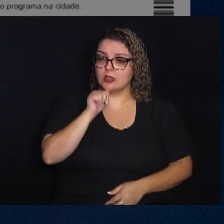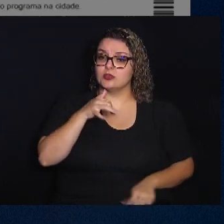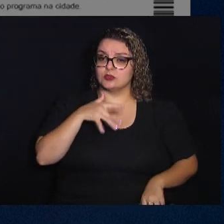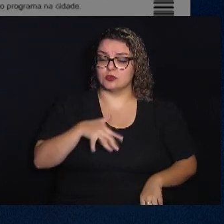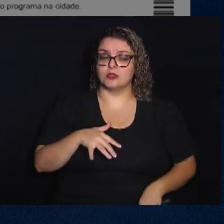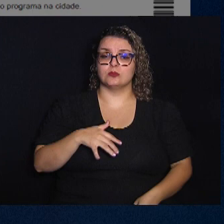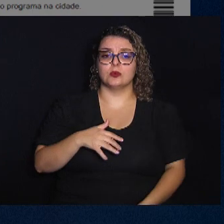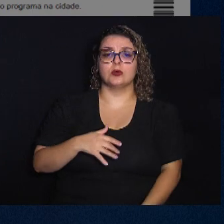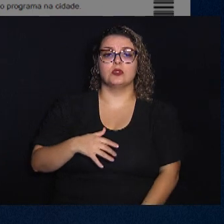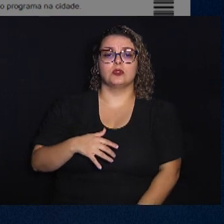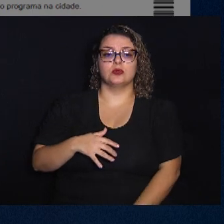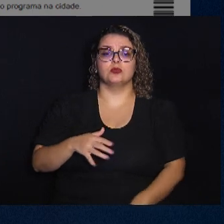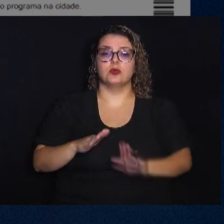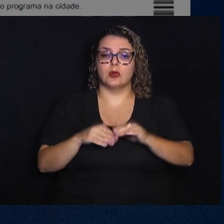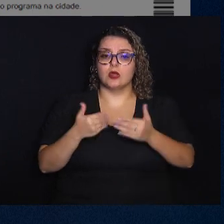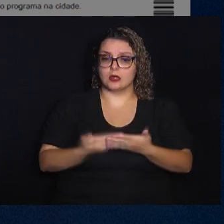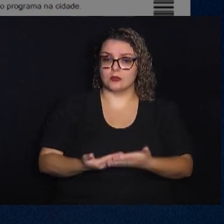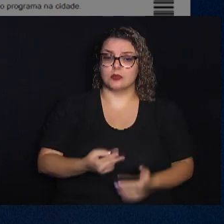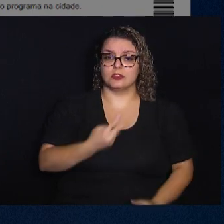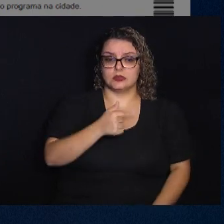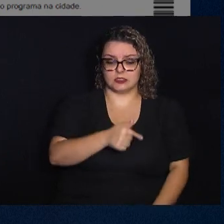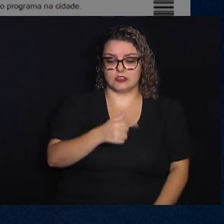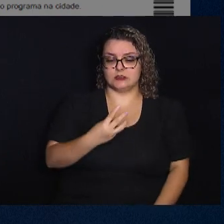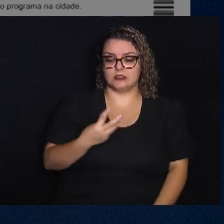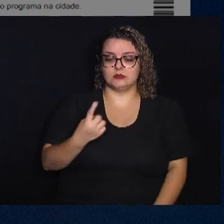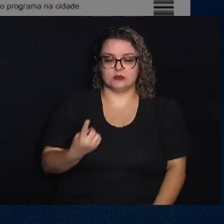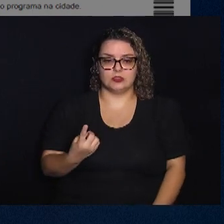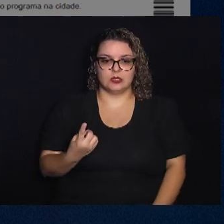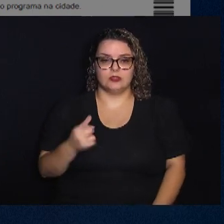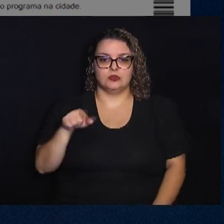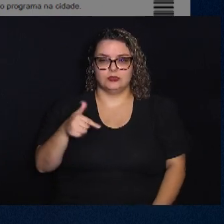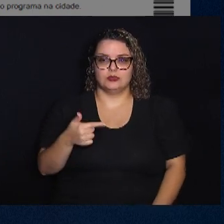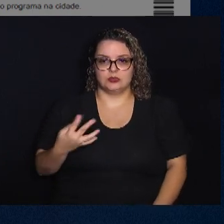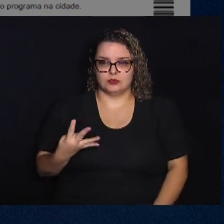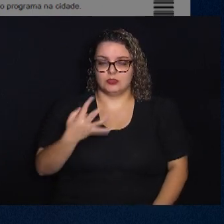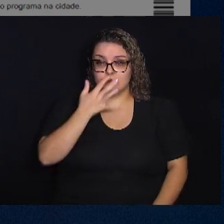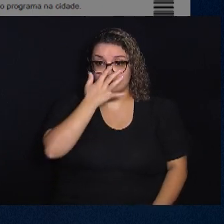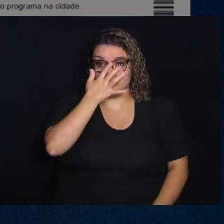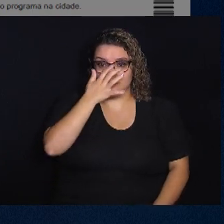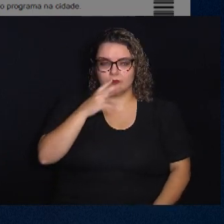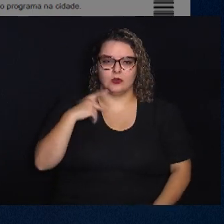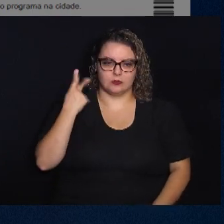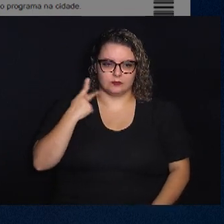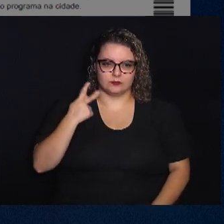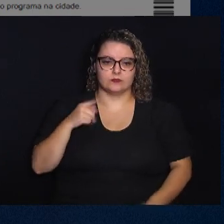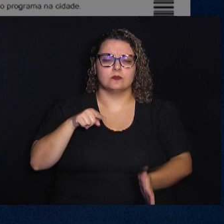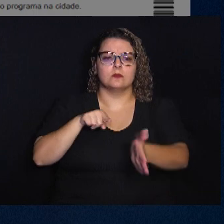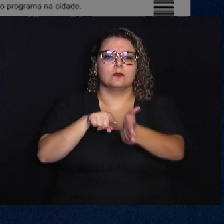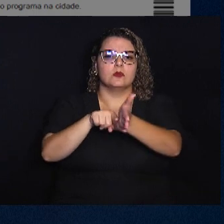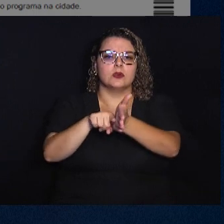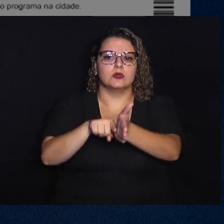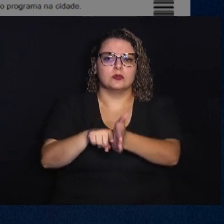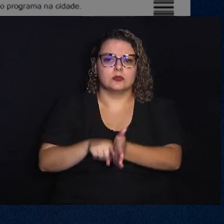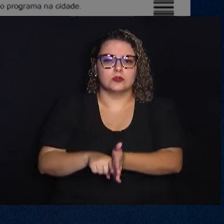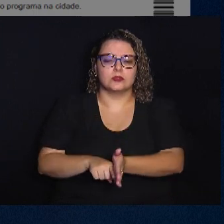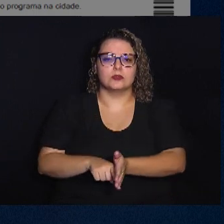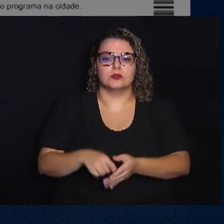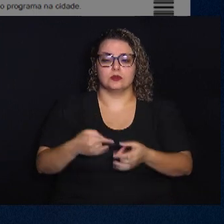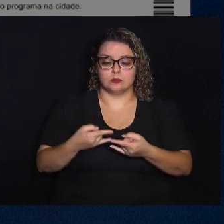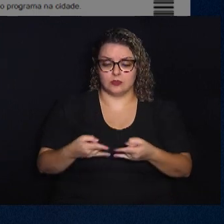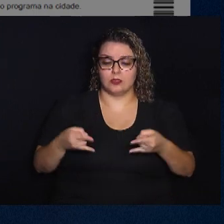Já no requerimento 731 de 2024, o parlamentar questiona sobre a distribuição